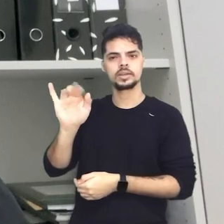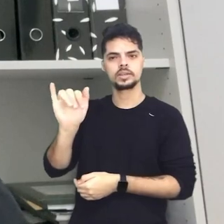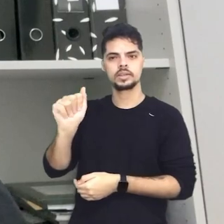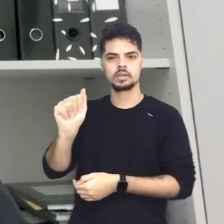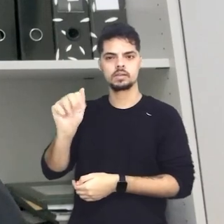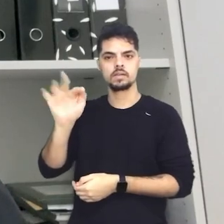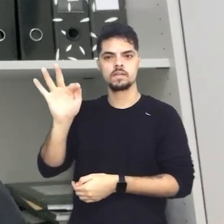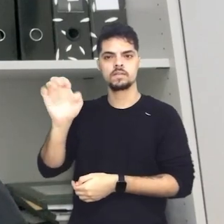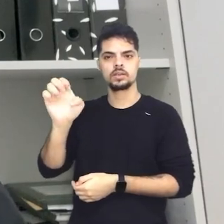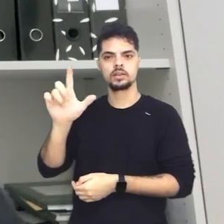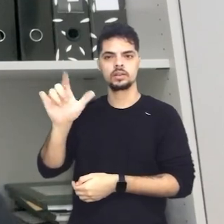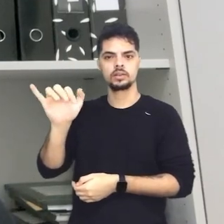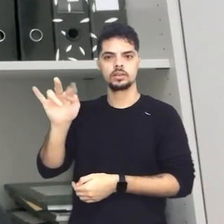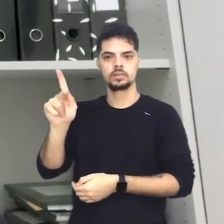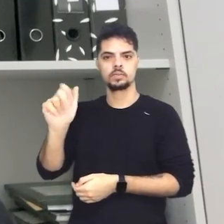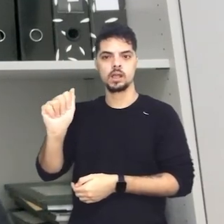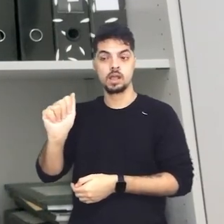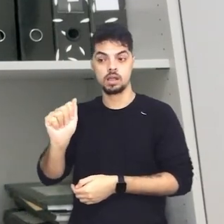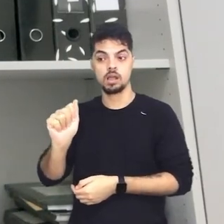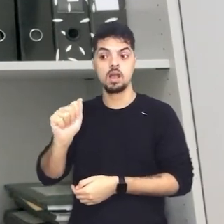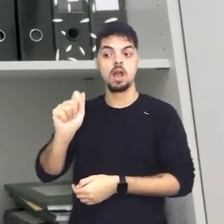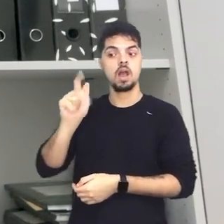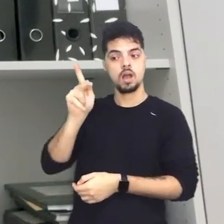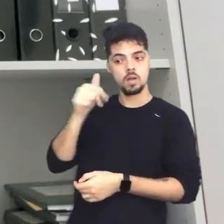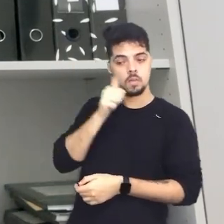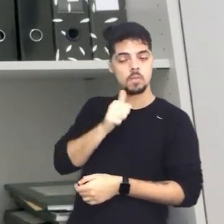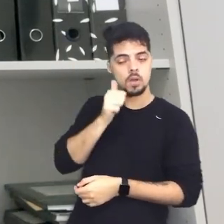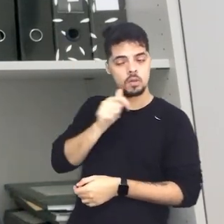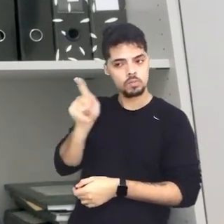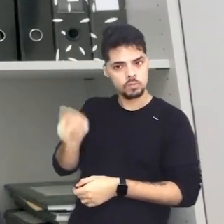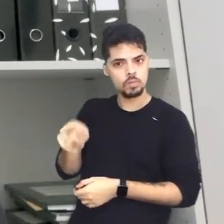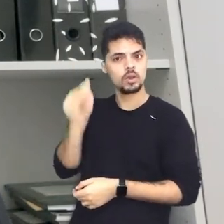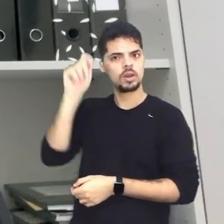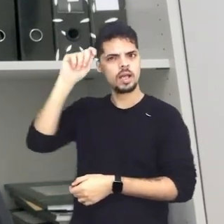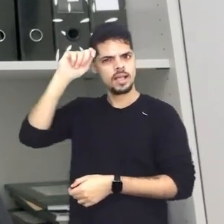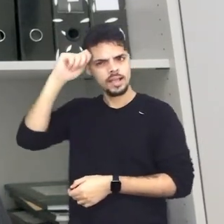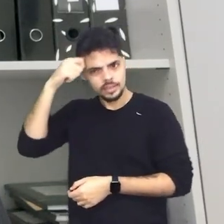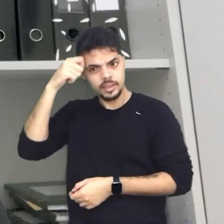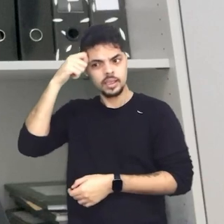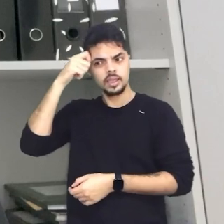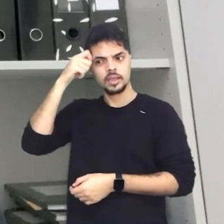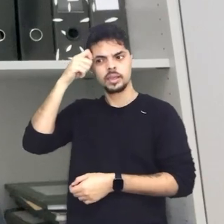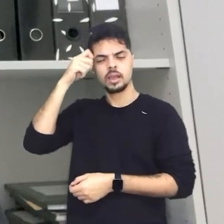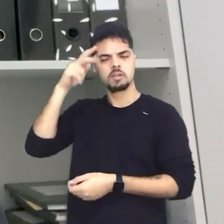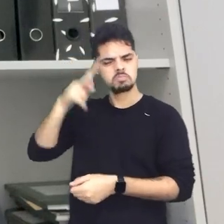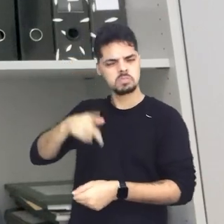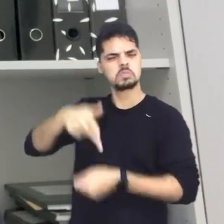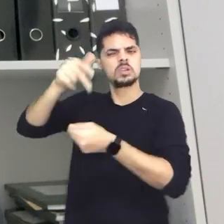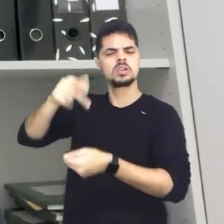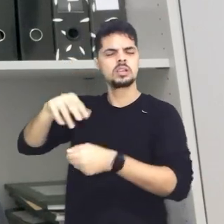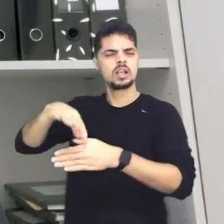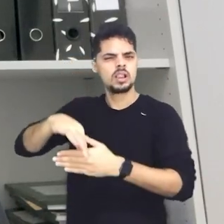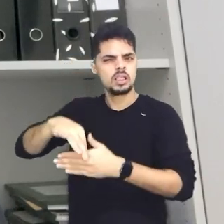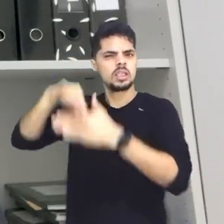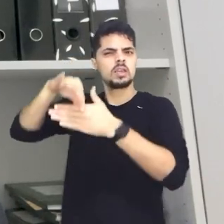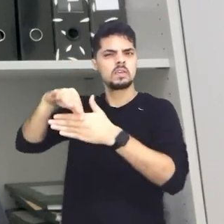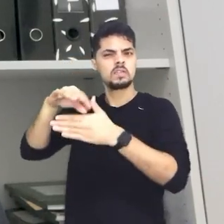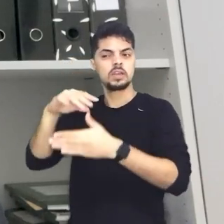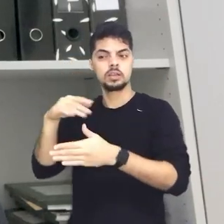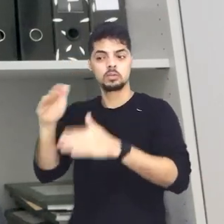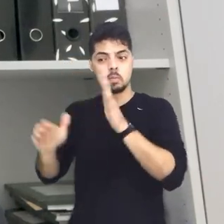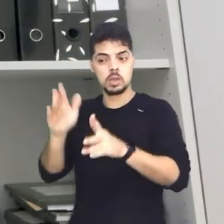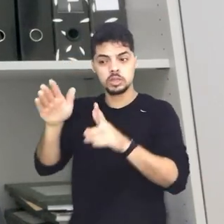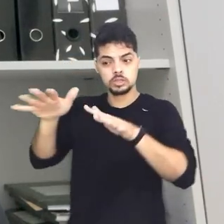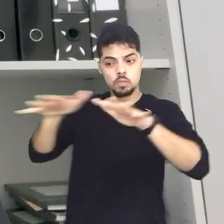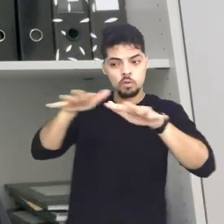diz respeito a Maria Felipa, uma mulher negra que trabalhava com pescado na ilha de Taparica, na Bahia, e